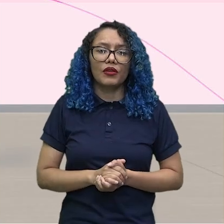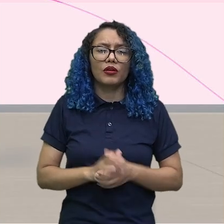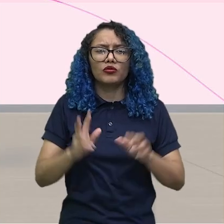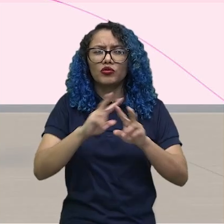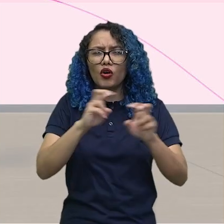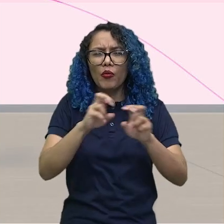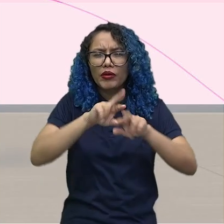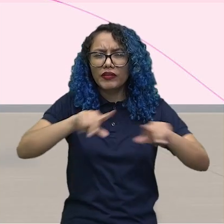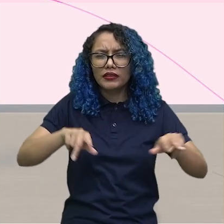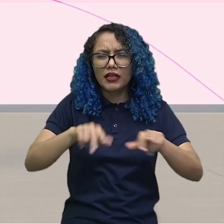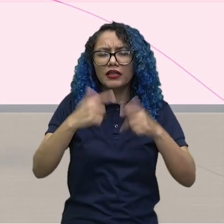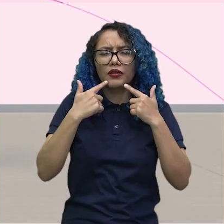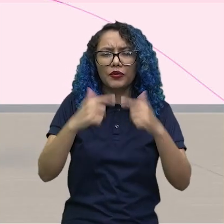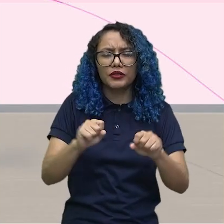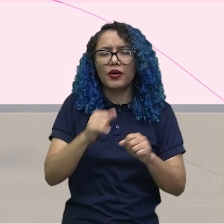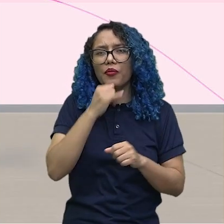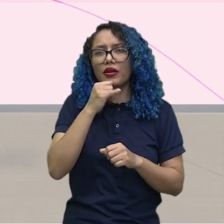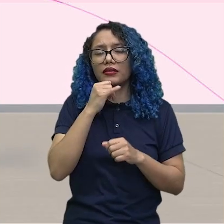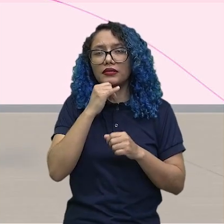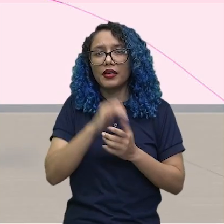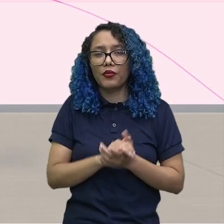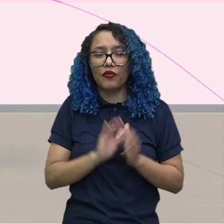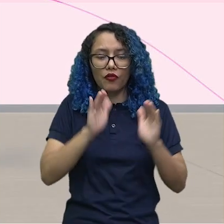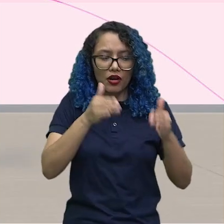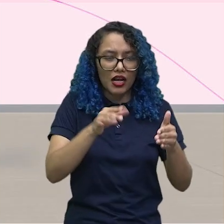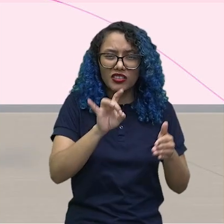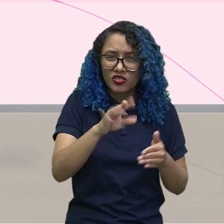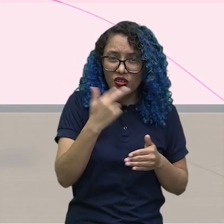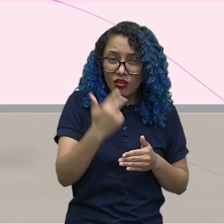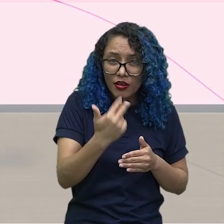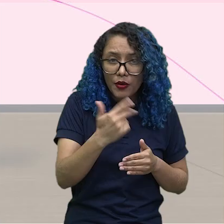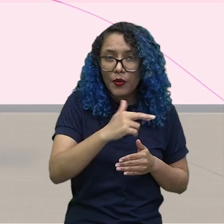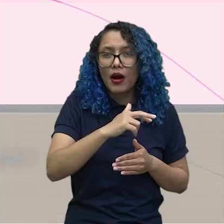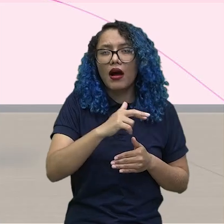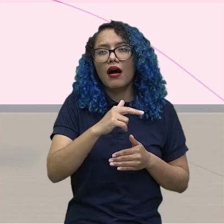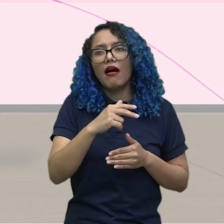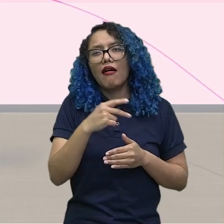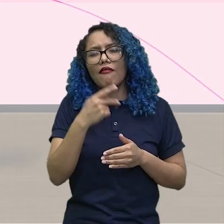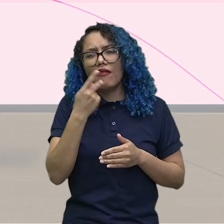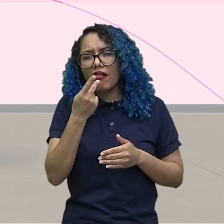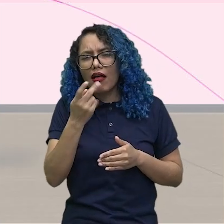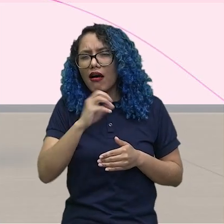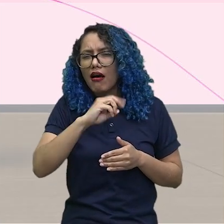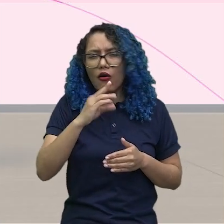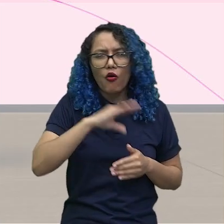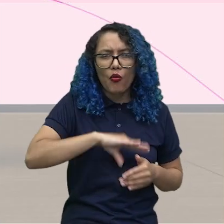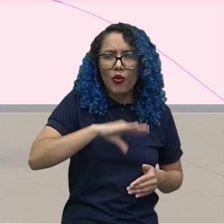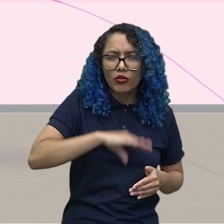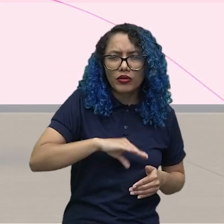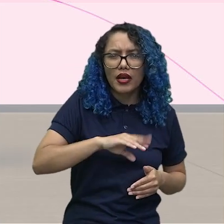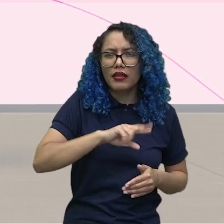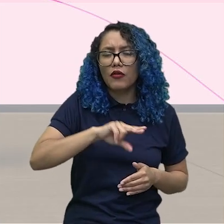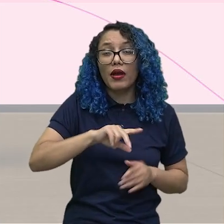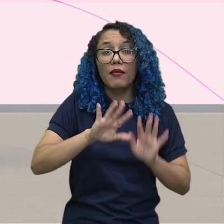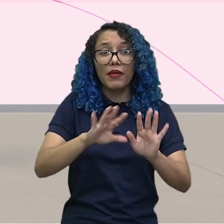diversidade linguística, não vamos olhar apenas para a questão da língua falada ou língua portuguesa, mas também aquela